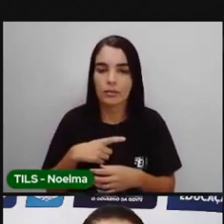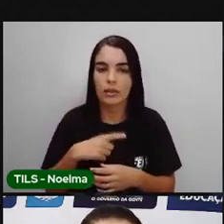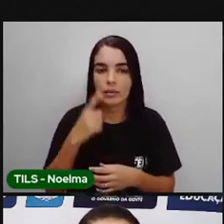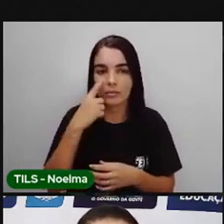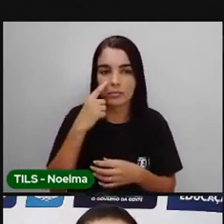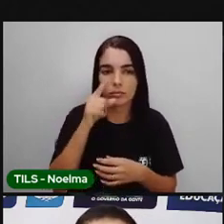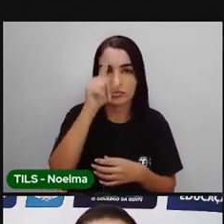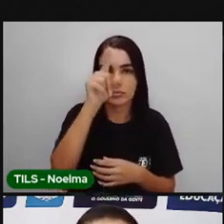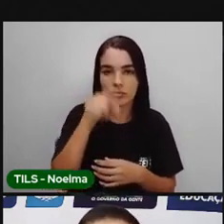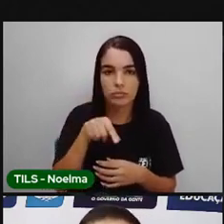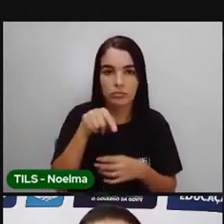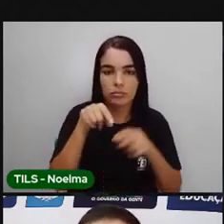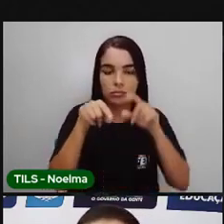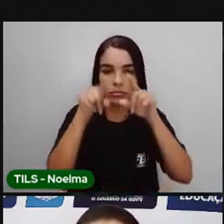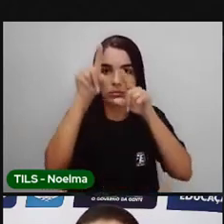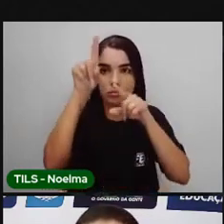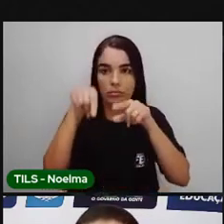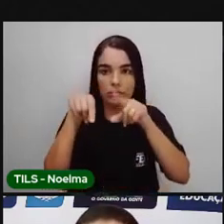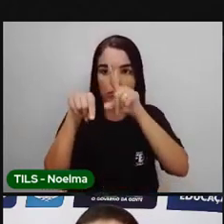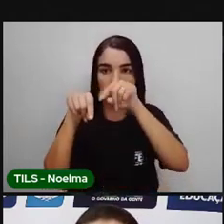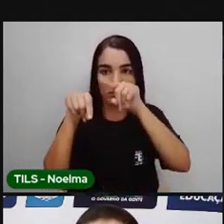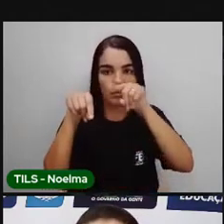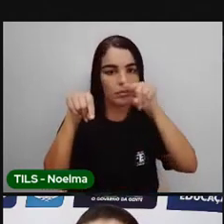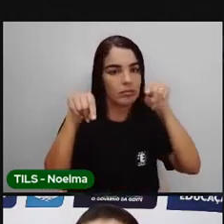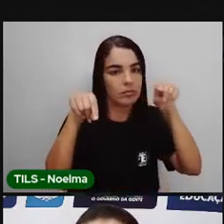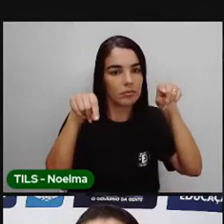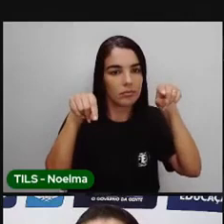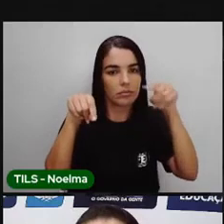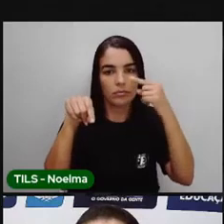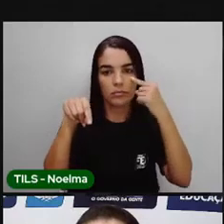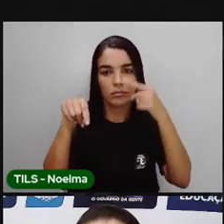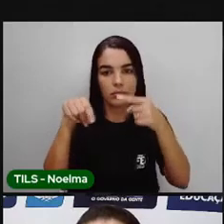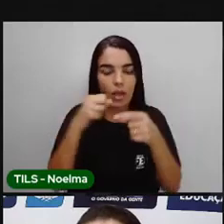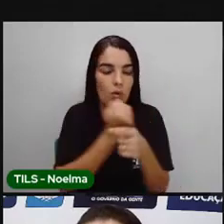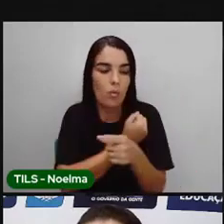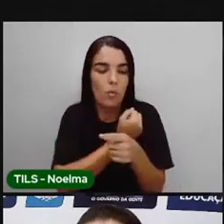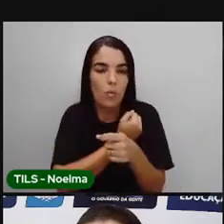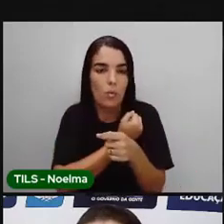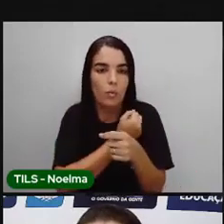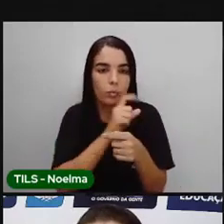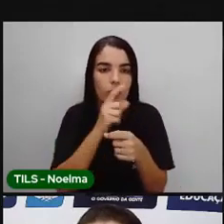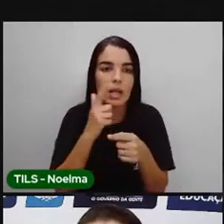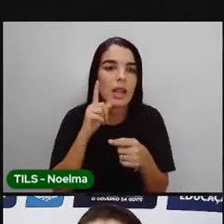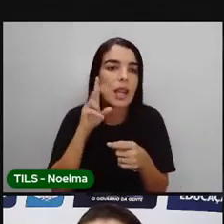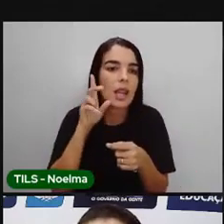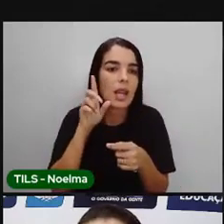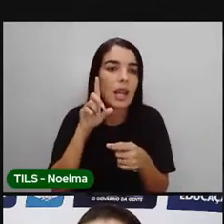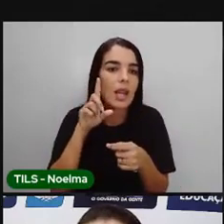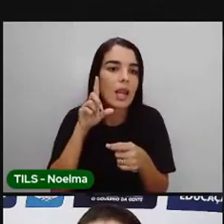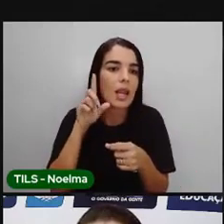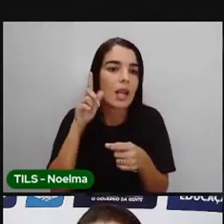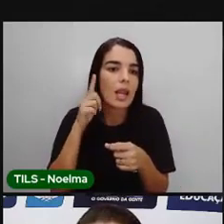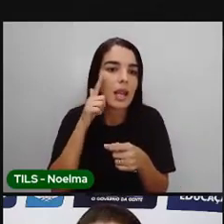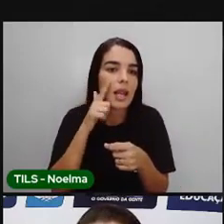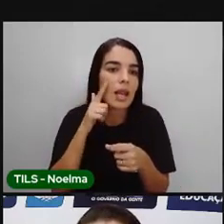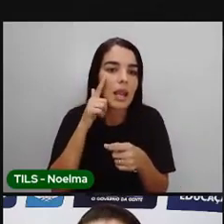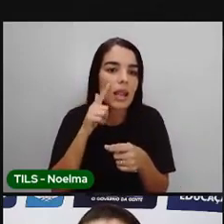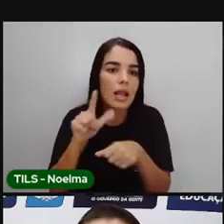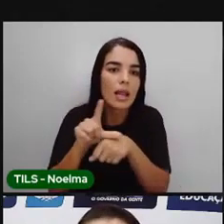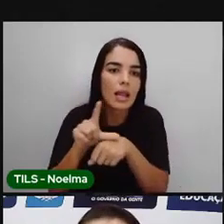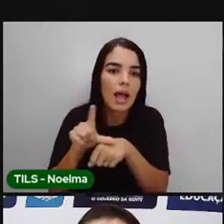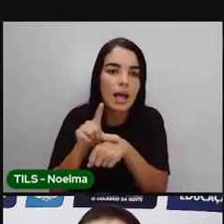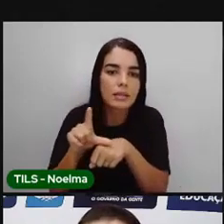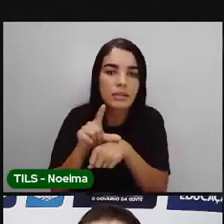desmatada. Esse de lilás aqui, ó, é do ano de 2019 a